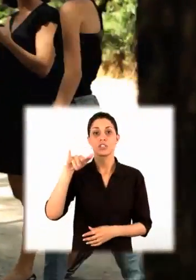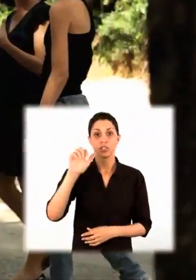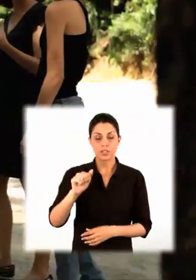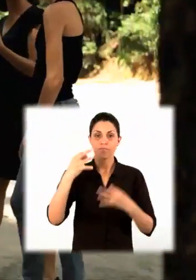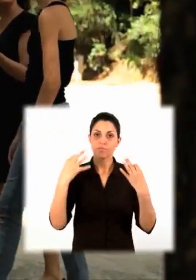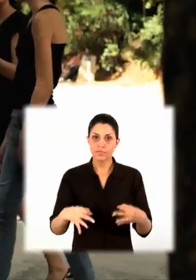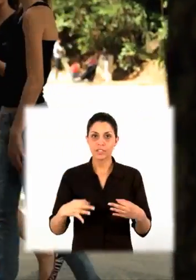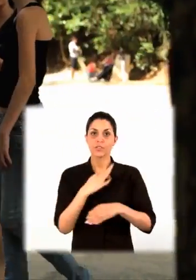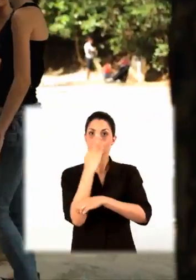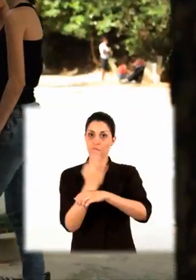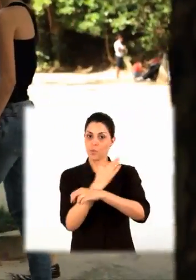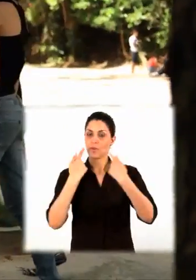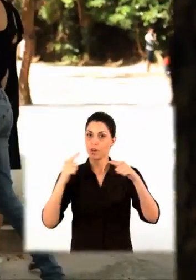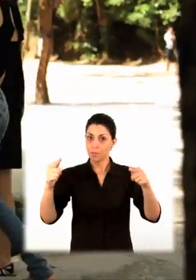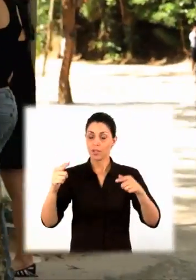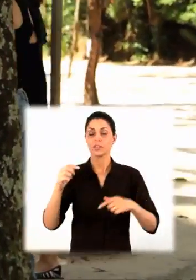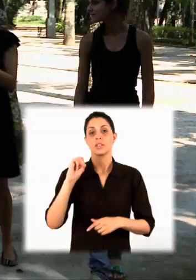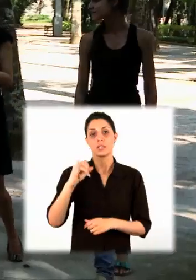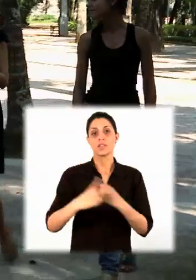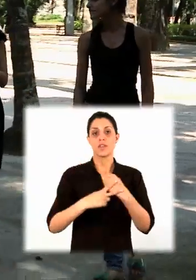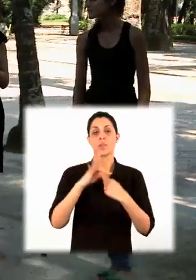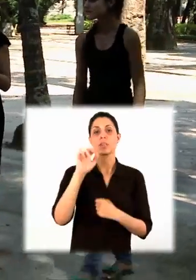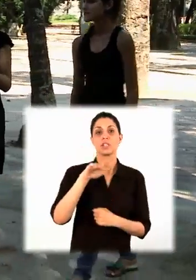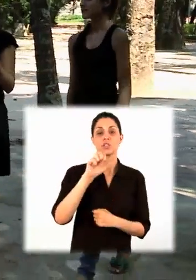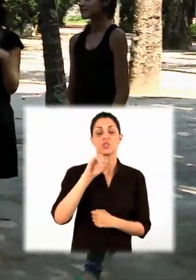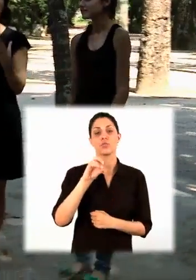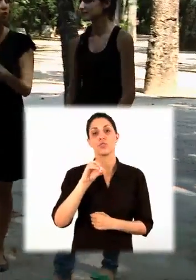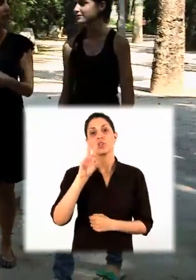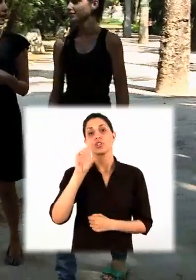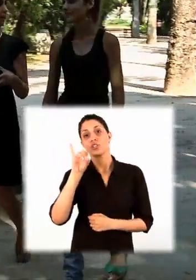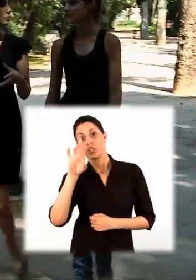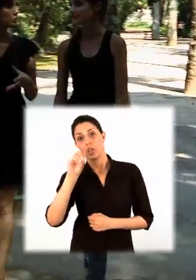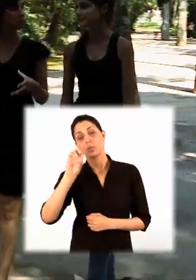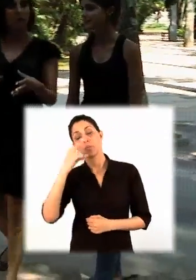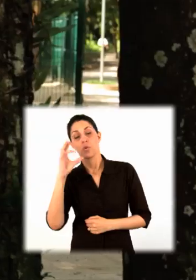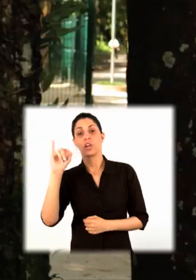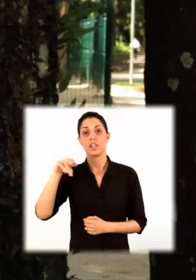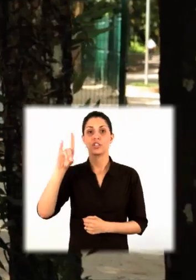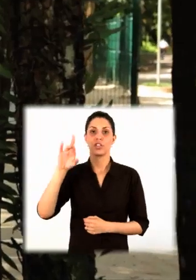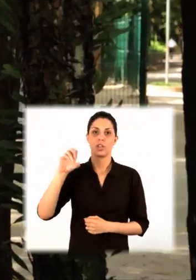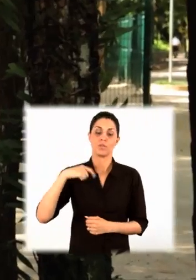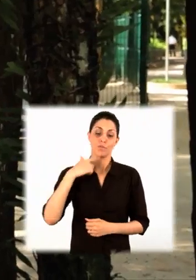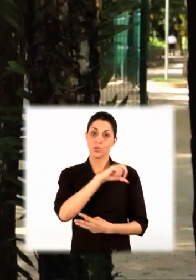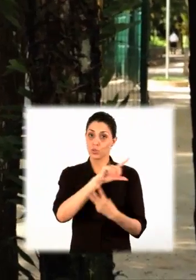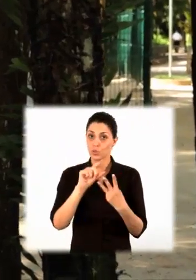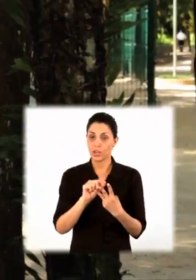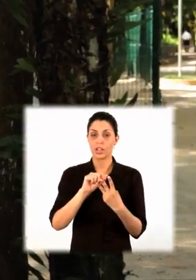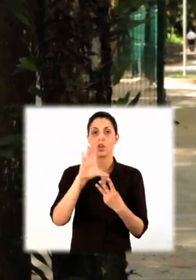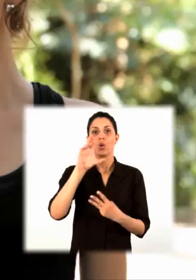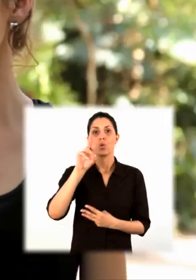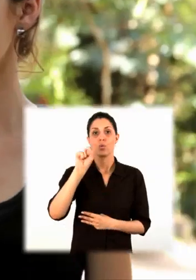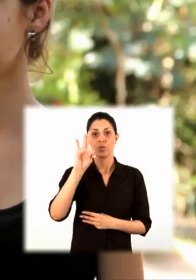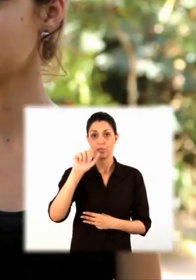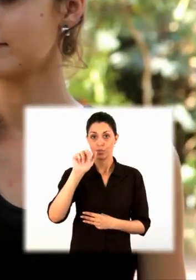eles vão ter. Se são verbos transitivos diretos, indiretos. Então eu escolhi esses 3